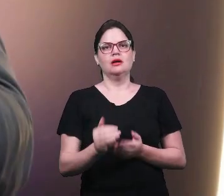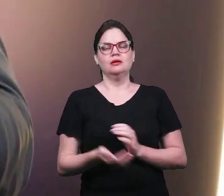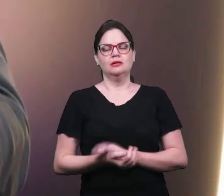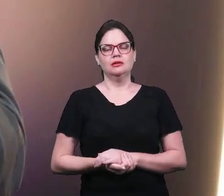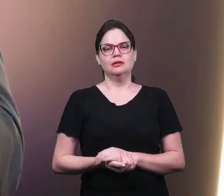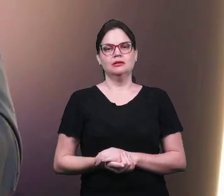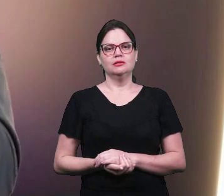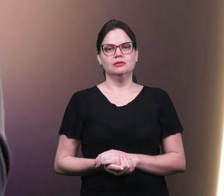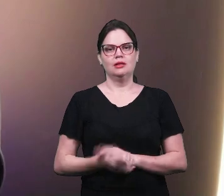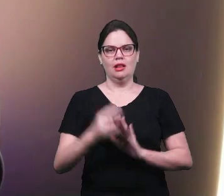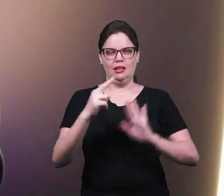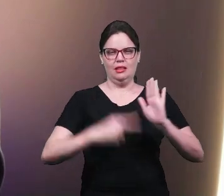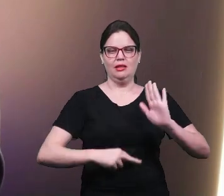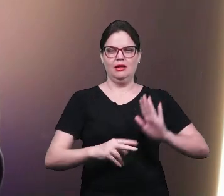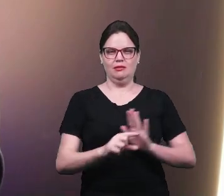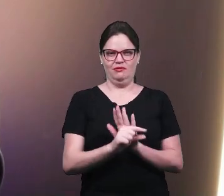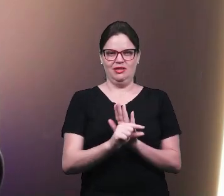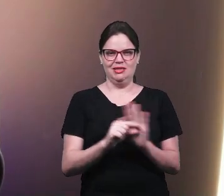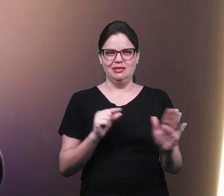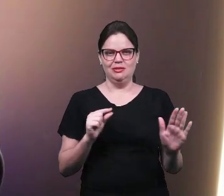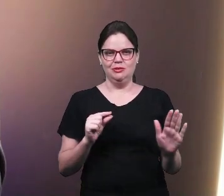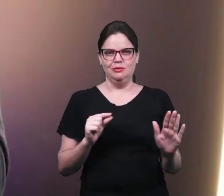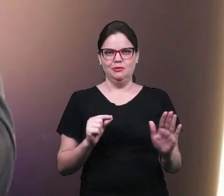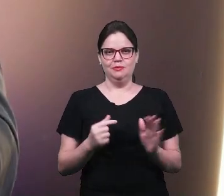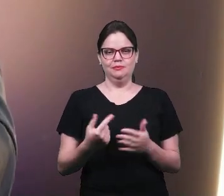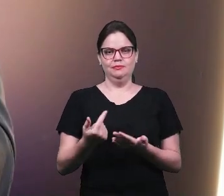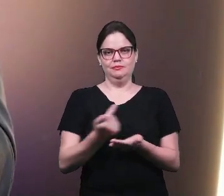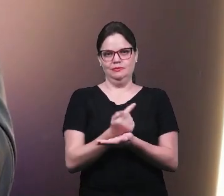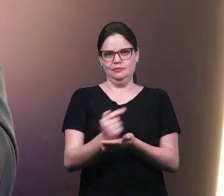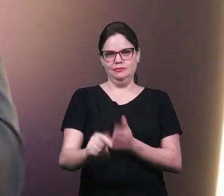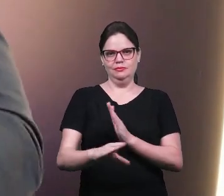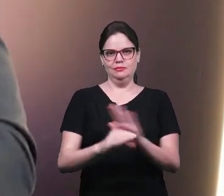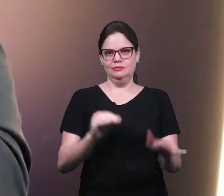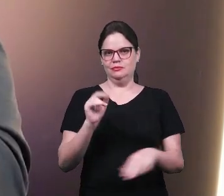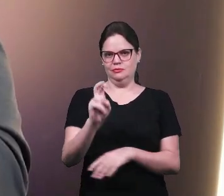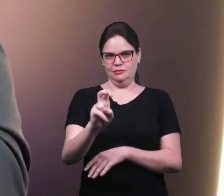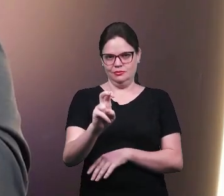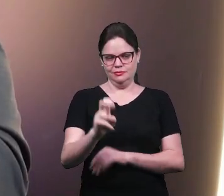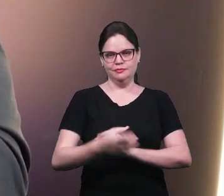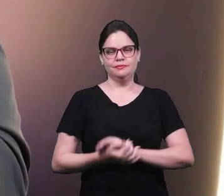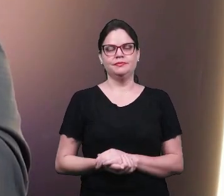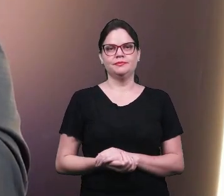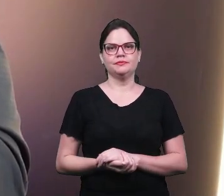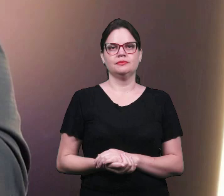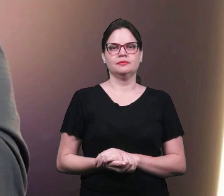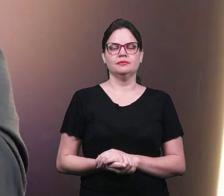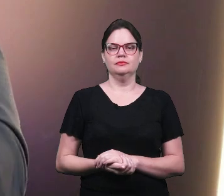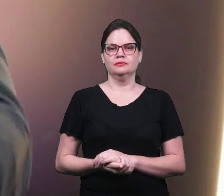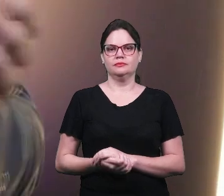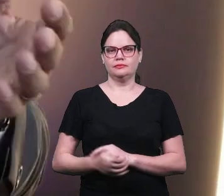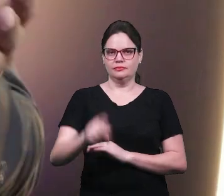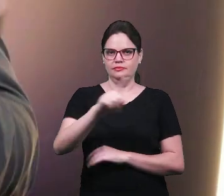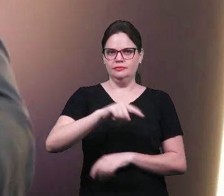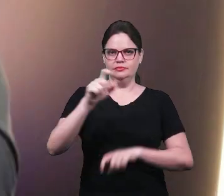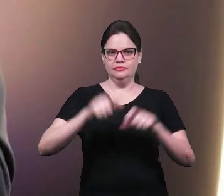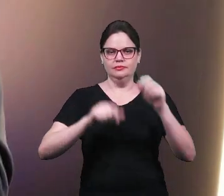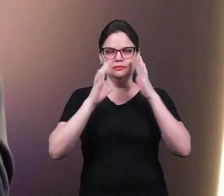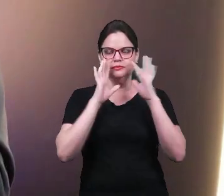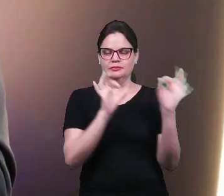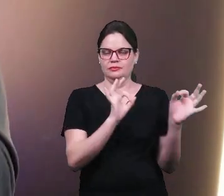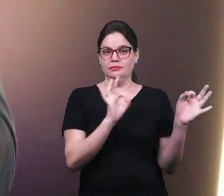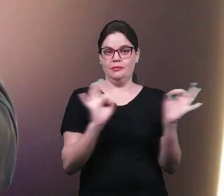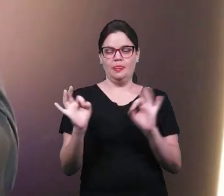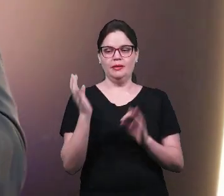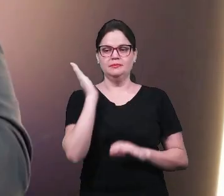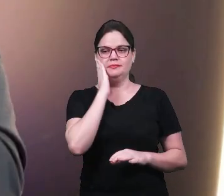algum versículo do capítulo 5 de destaque para nós, para que os nossos espectadores, os irmãos que estão nos